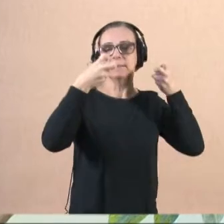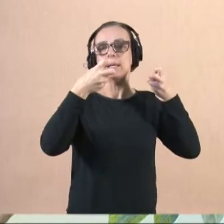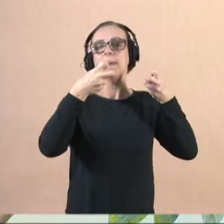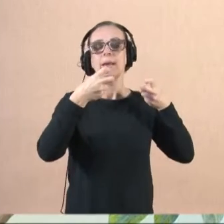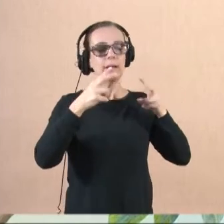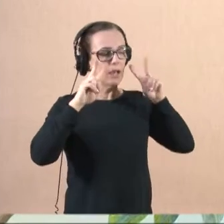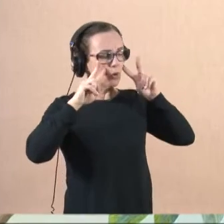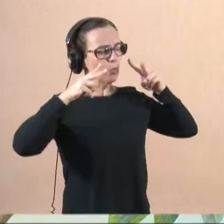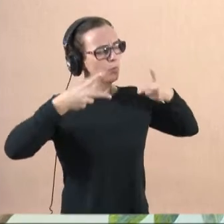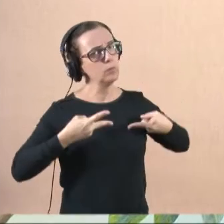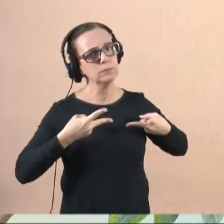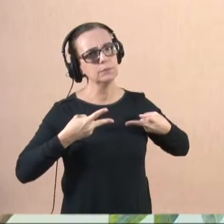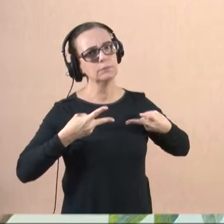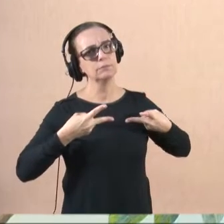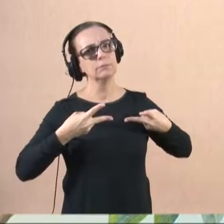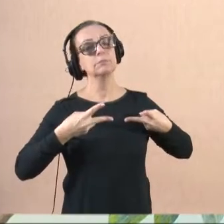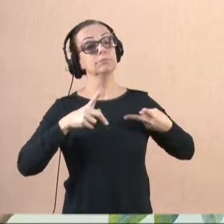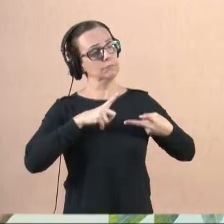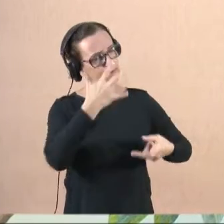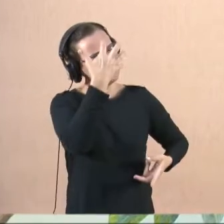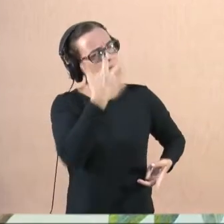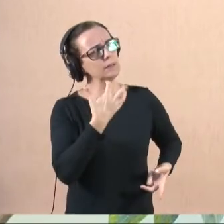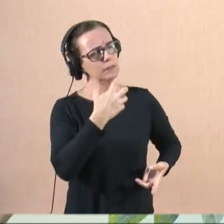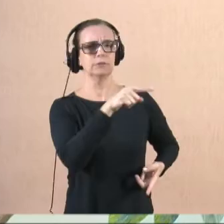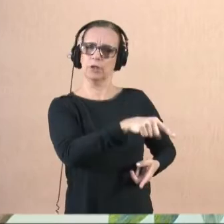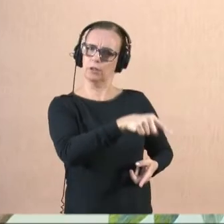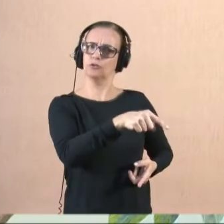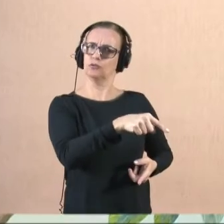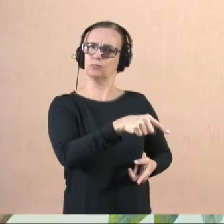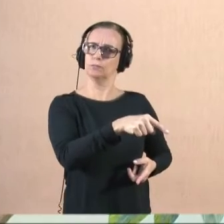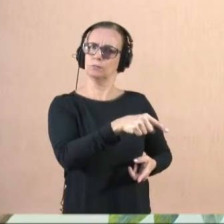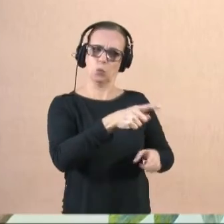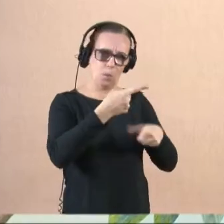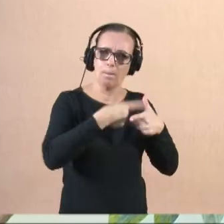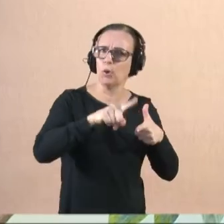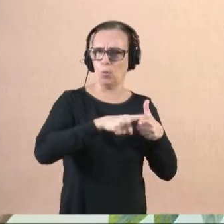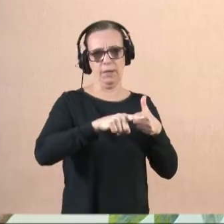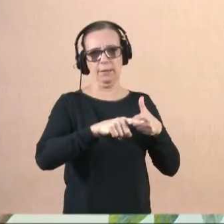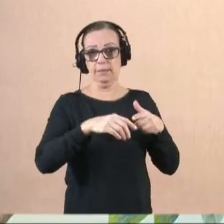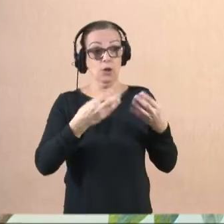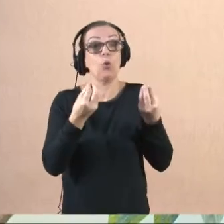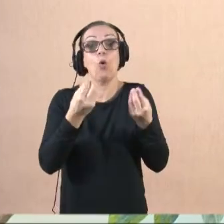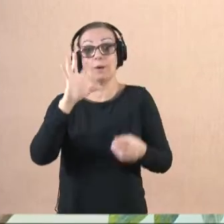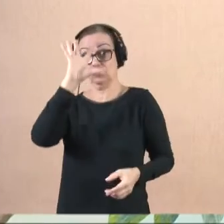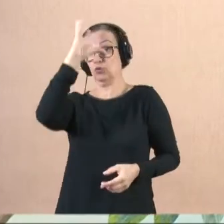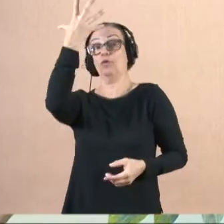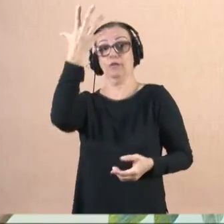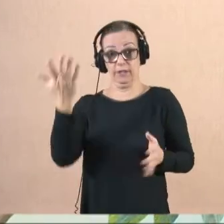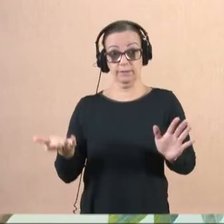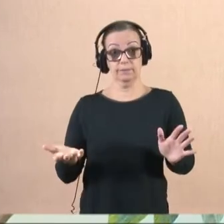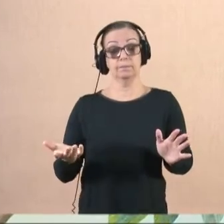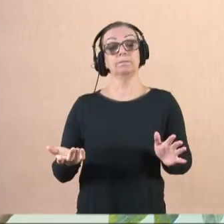é conhecer a seriedade do programa senão não poderíamos pensar em tomar alguma medida